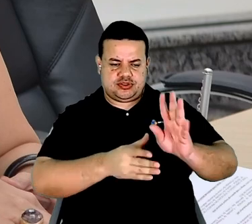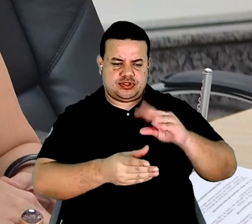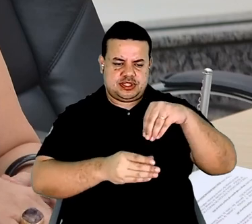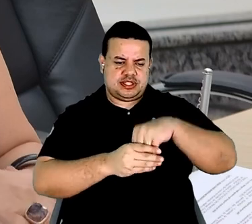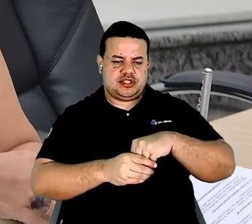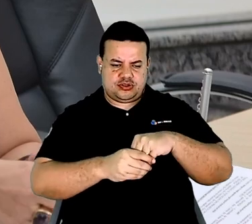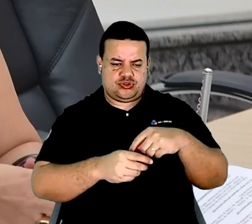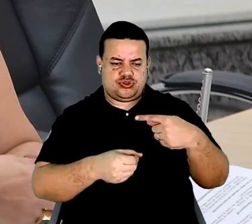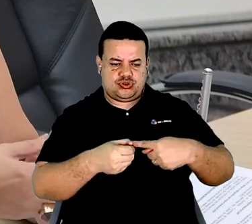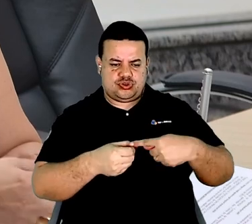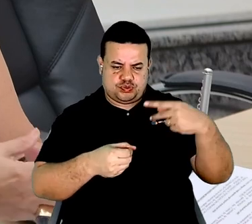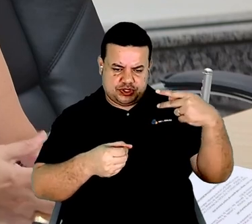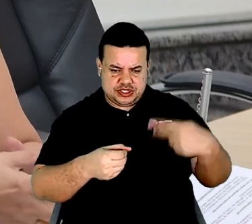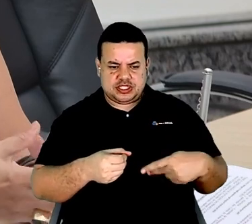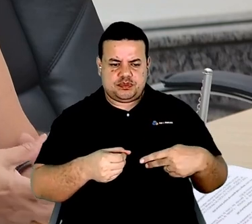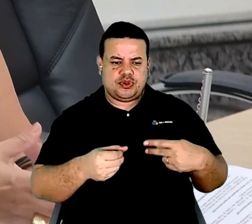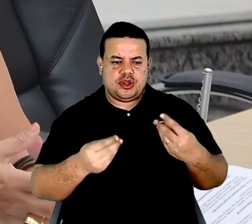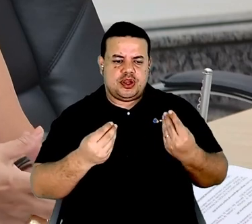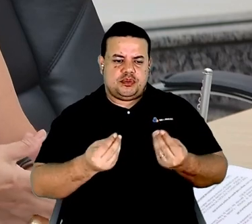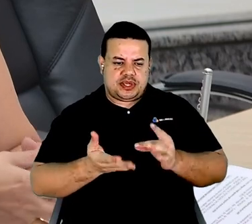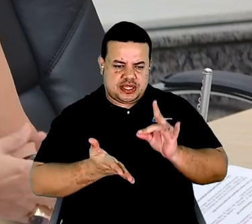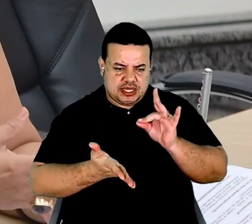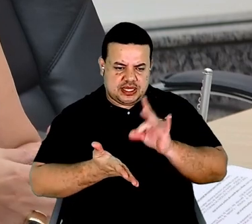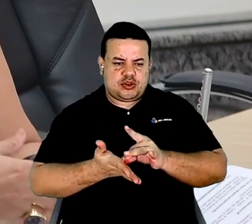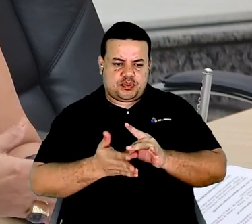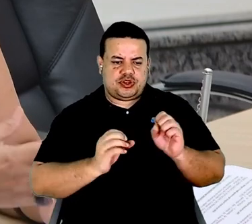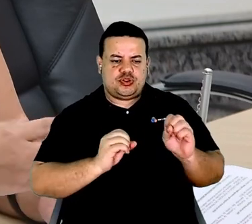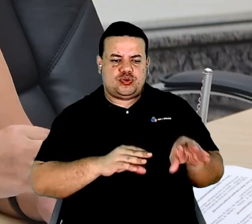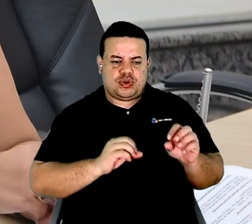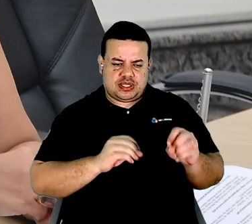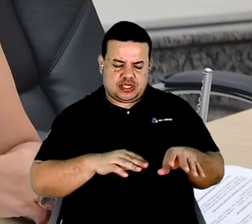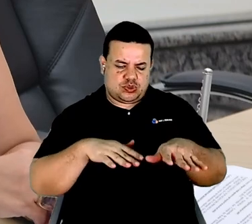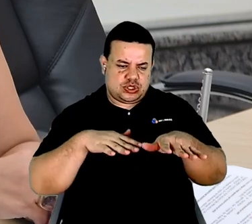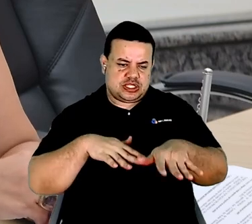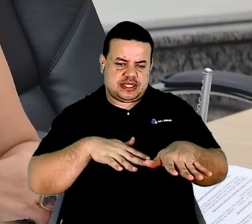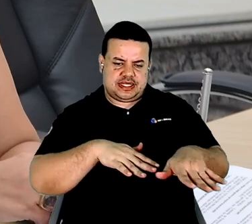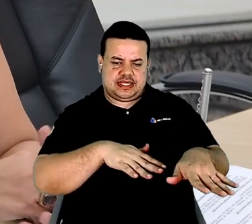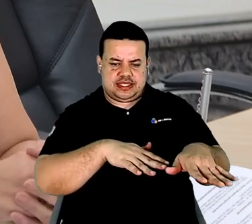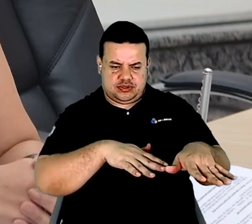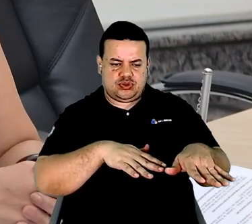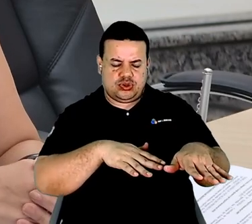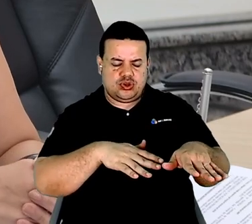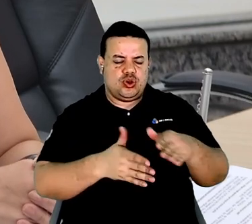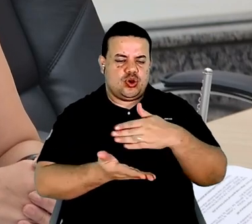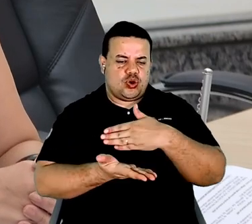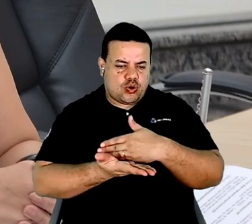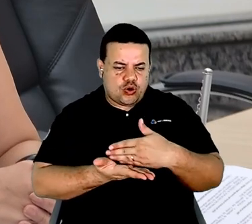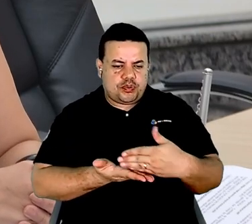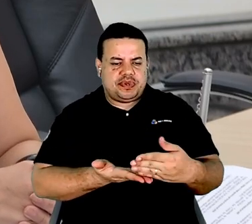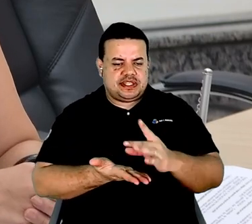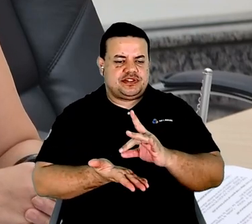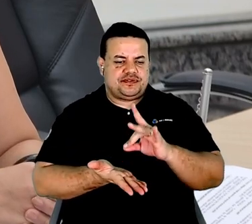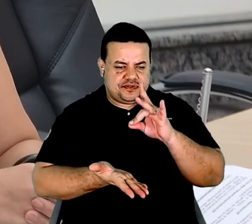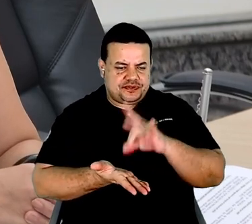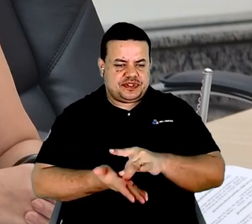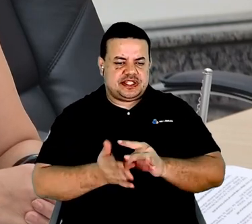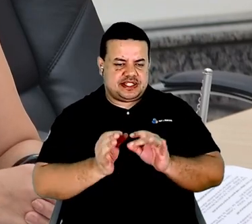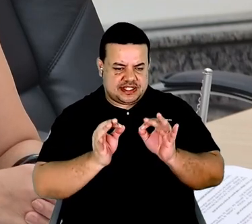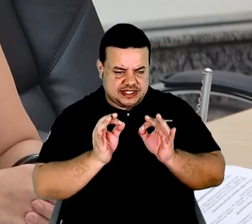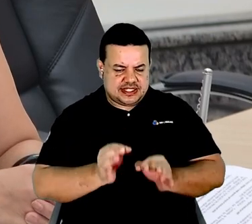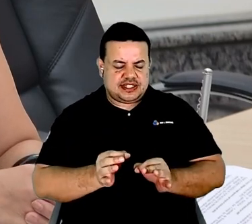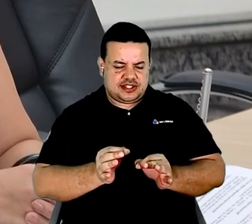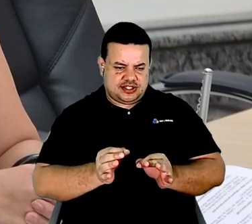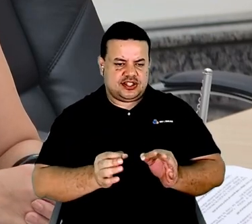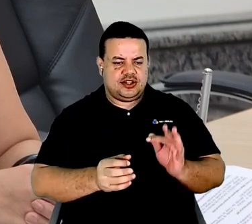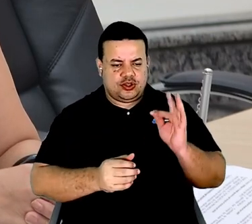município, para que realmente a educação de trânsito ela passe a ser mais eficaz e, consequentemente, no